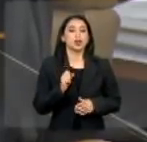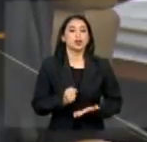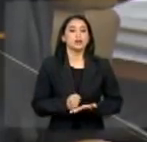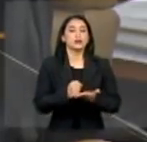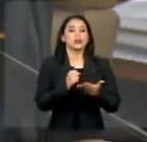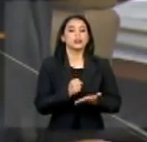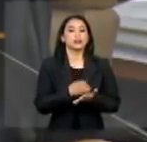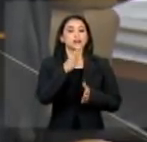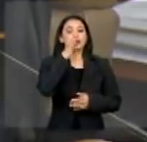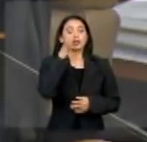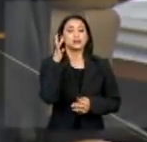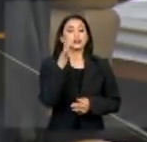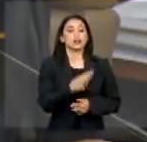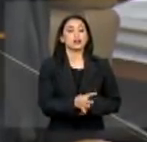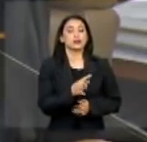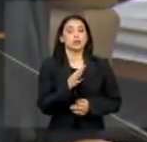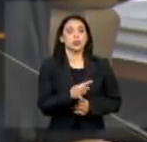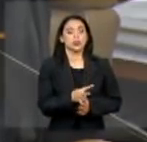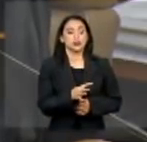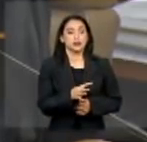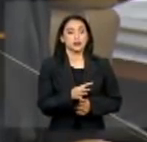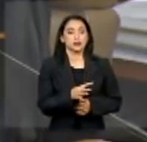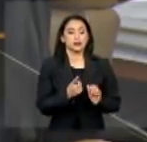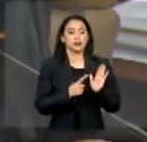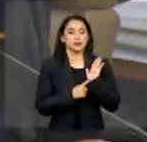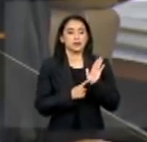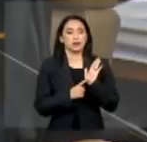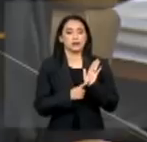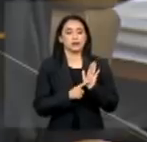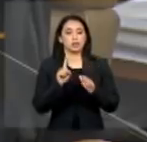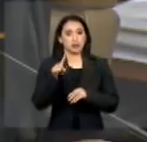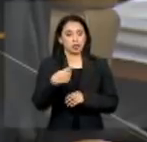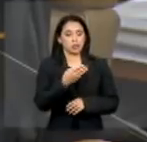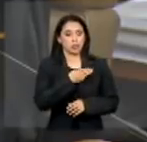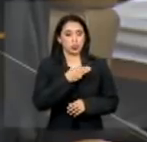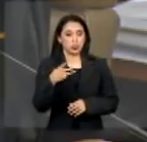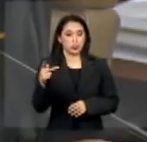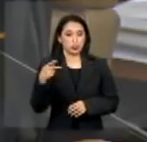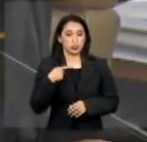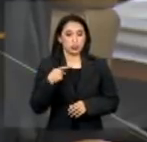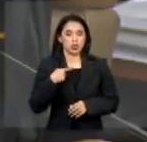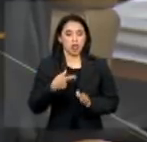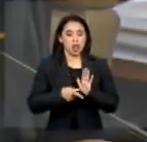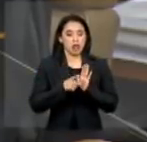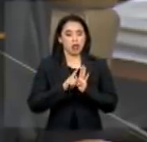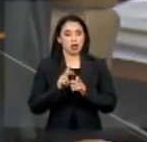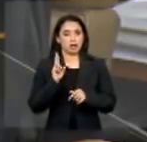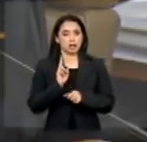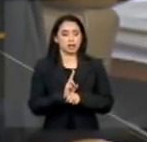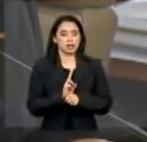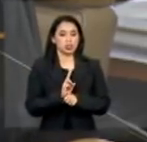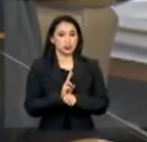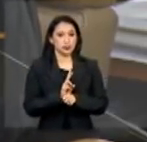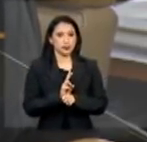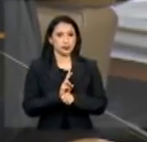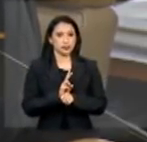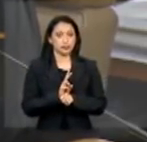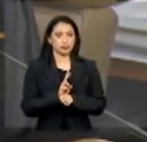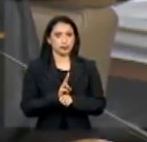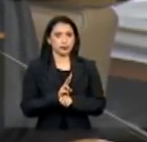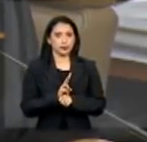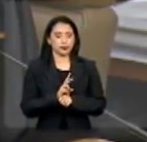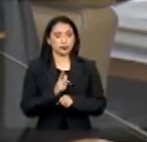acusação manifestar-se após o ministério público e antes da defesa este é um outro